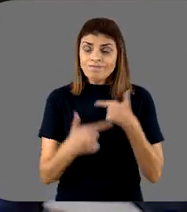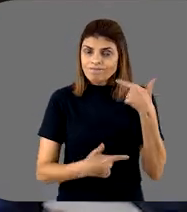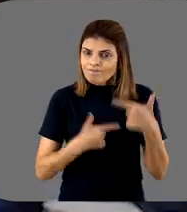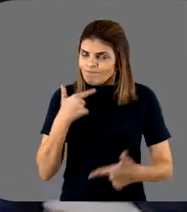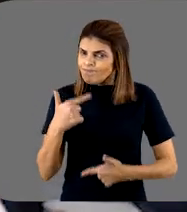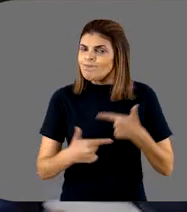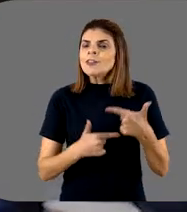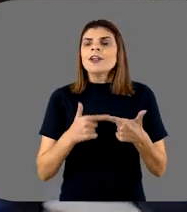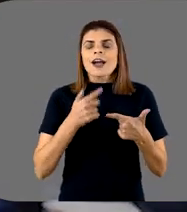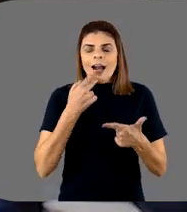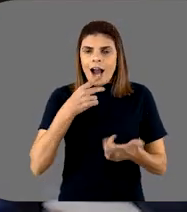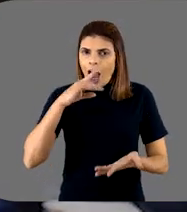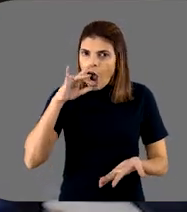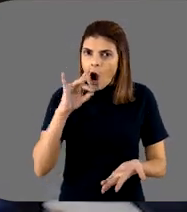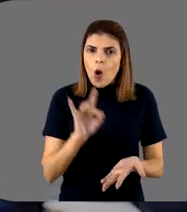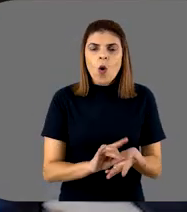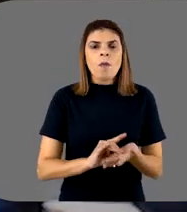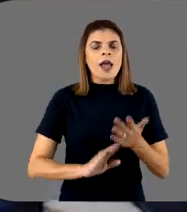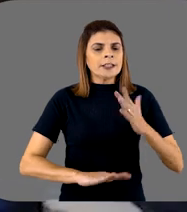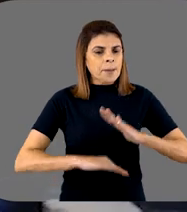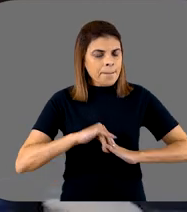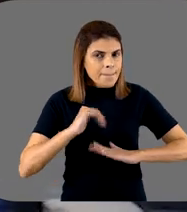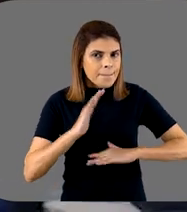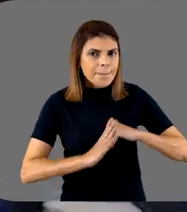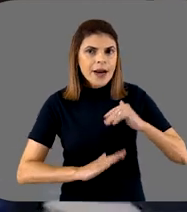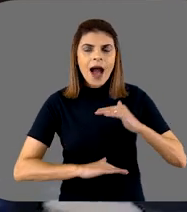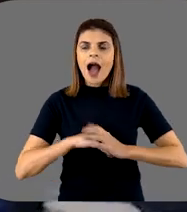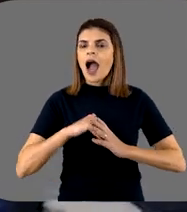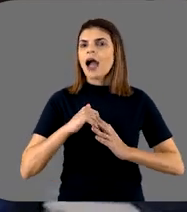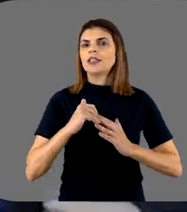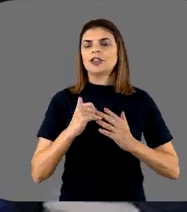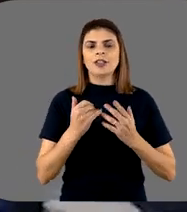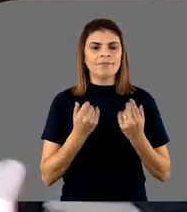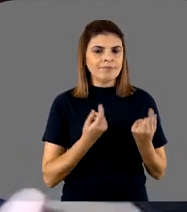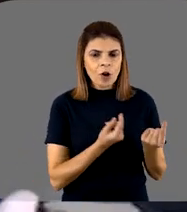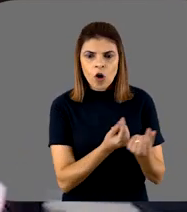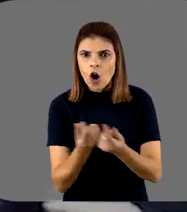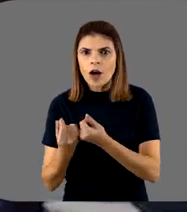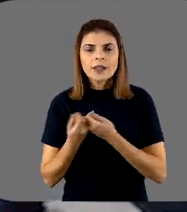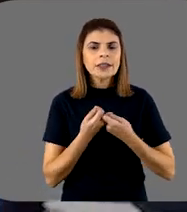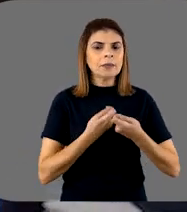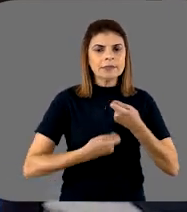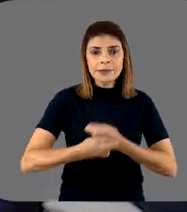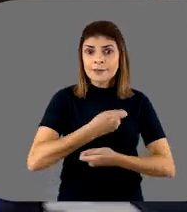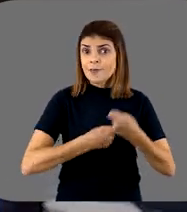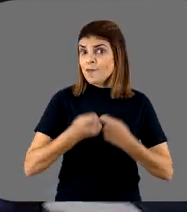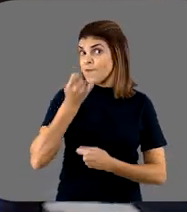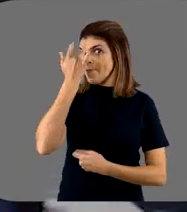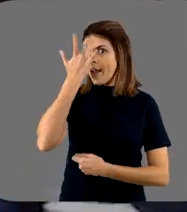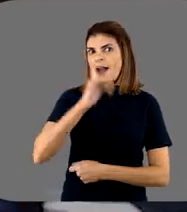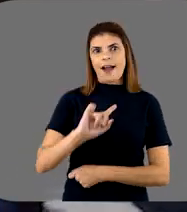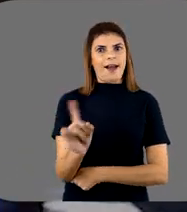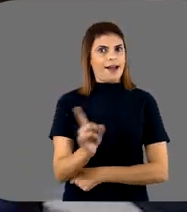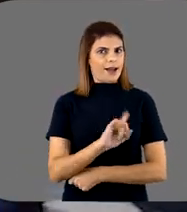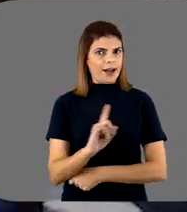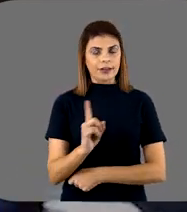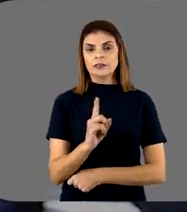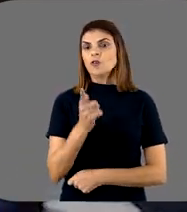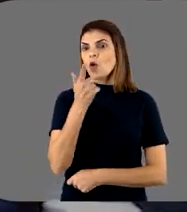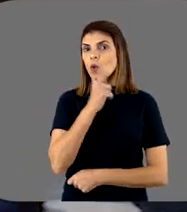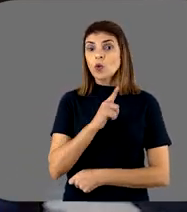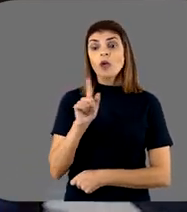multiprofesional levar realmente a cabo colocar em prática né a ideia bonita e nem sempre fácil de